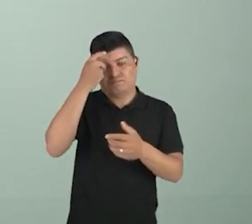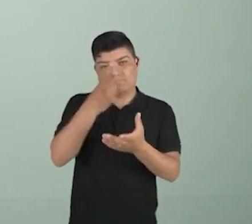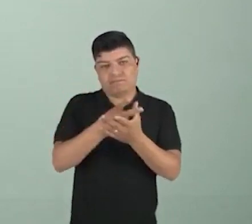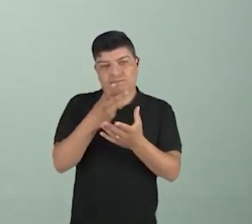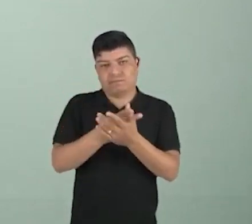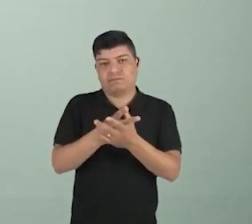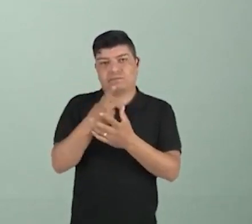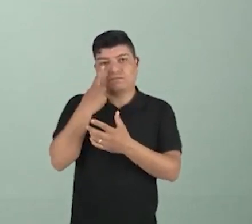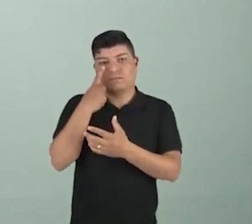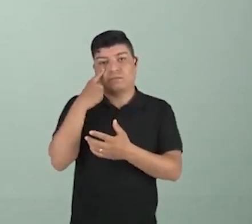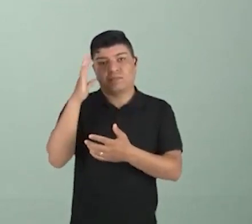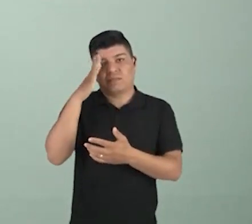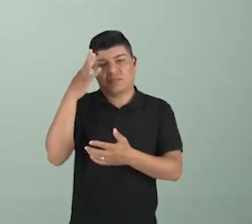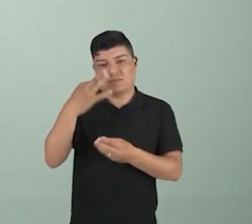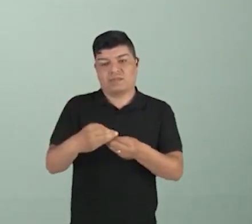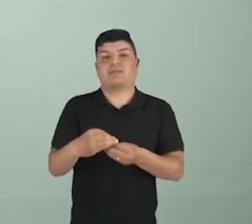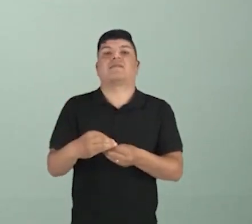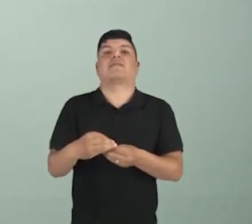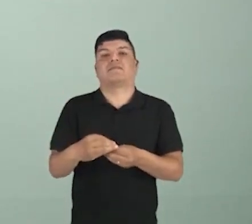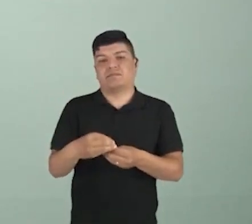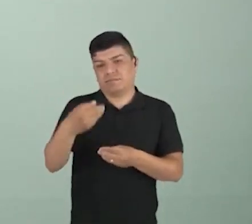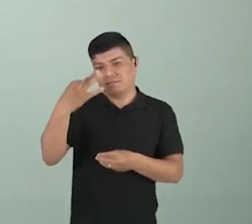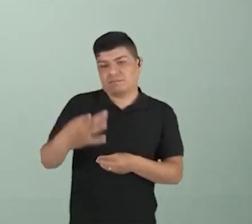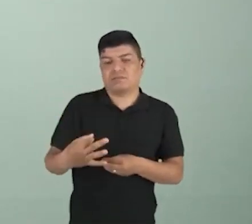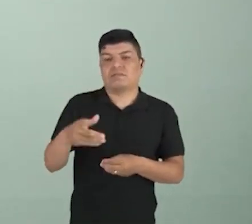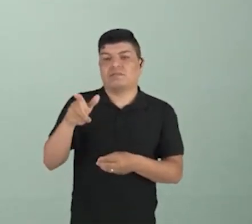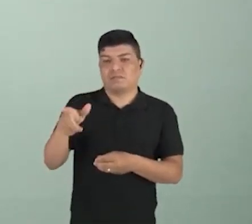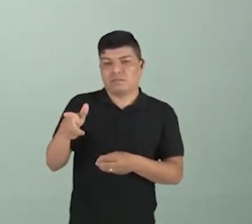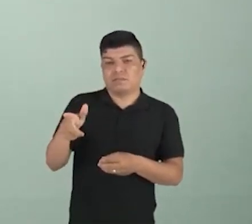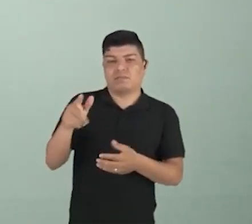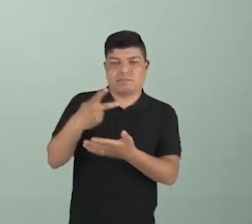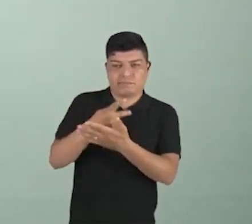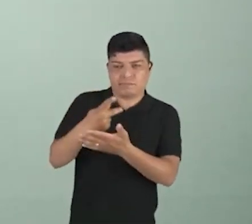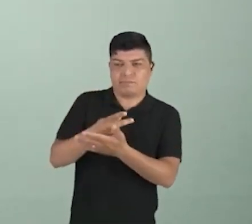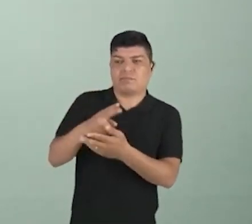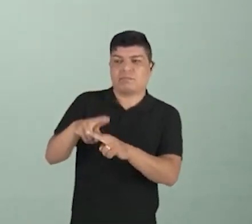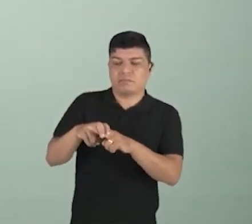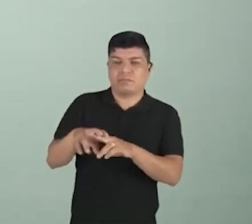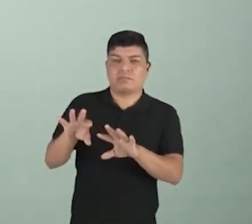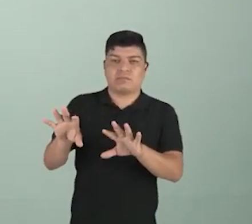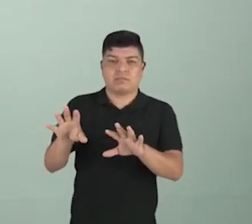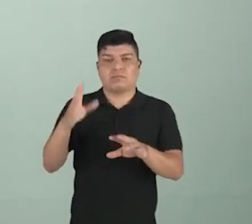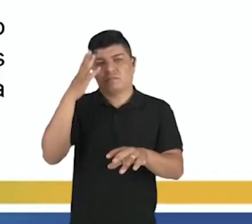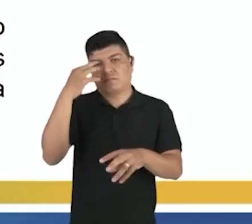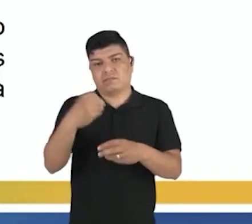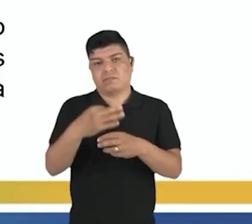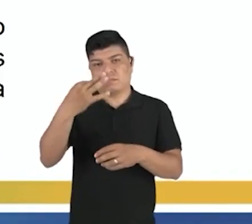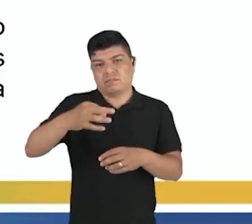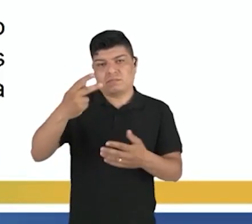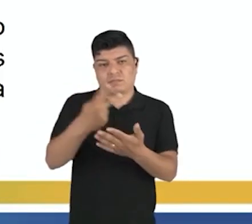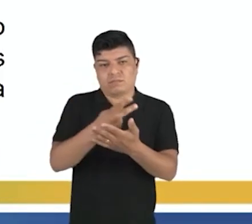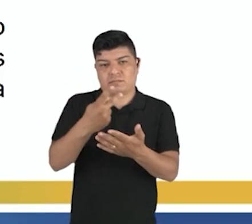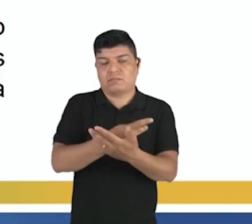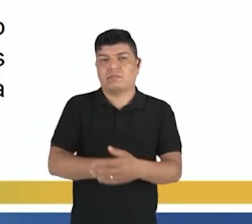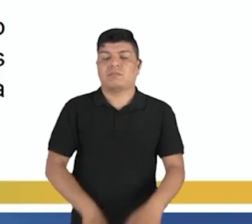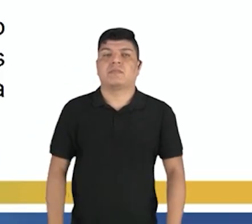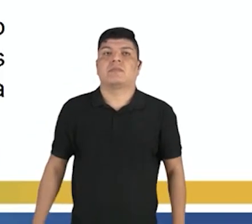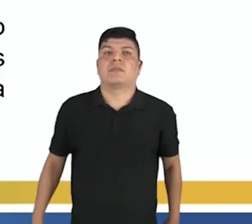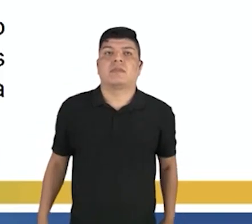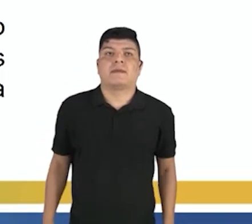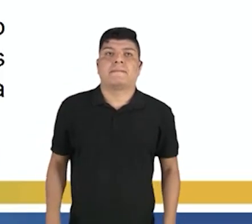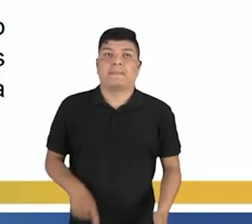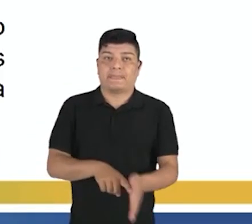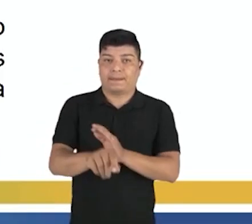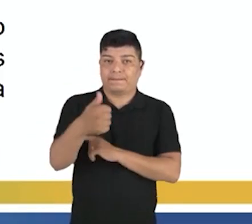você, quando vê, você, não é essa daqui está inadequada por isso e por isso, ok? Então, vamos lá para a primeira